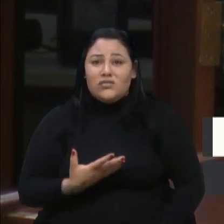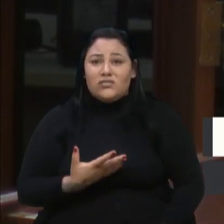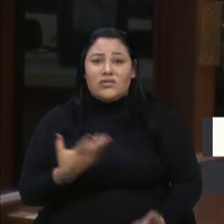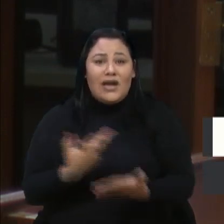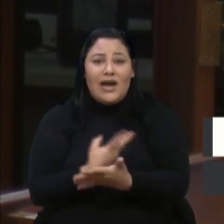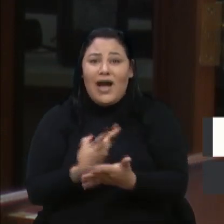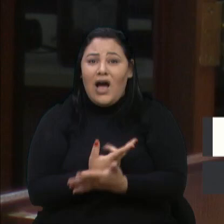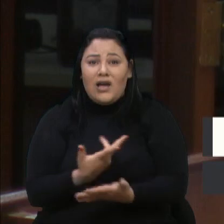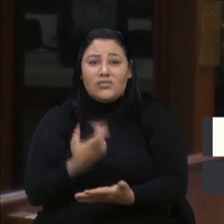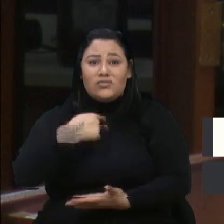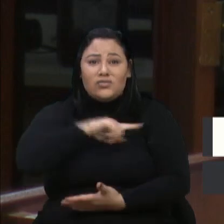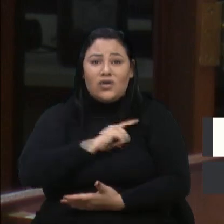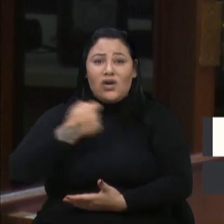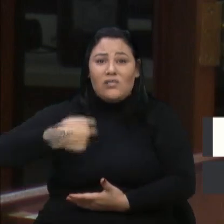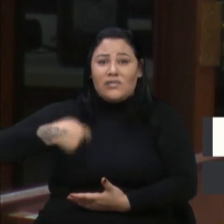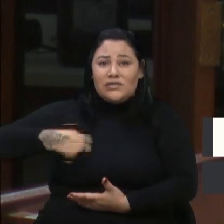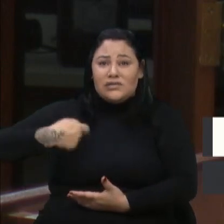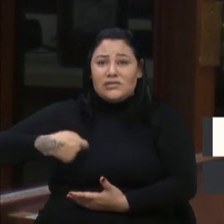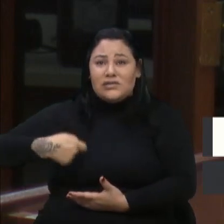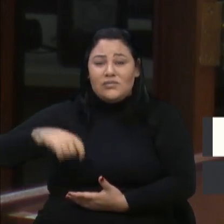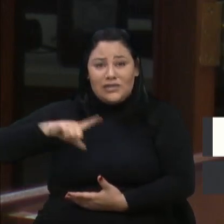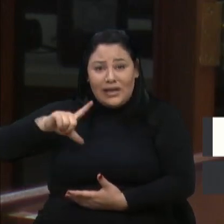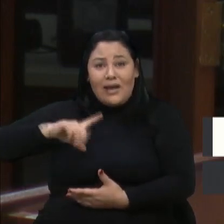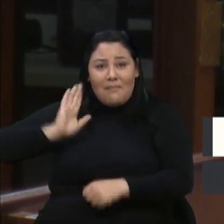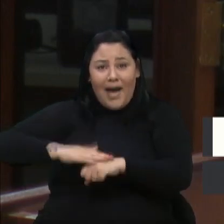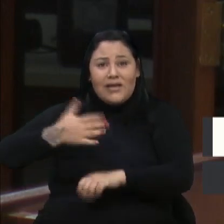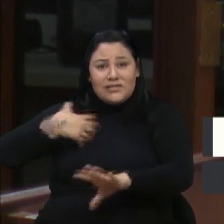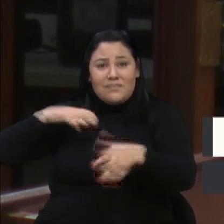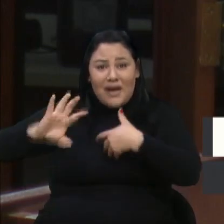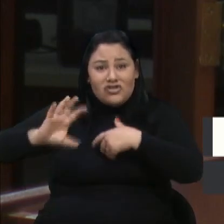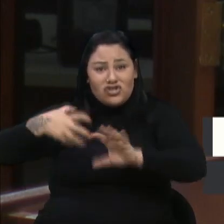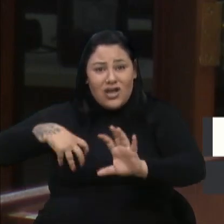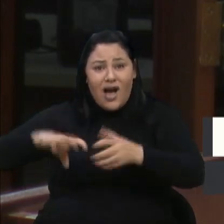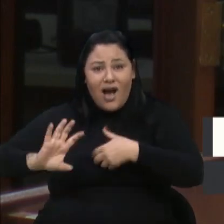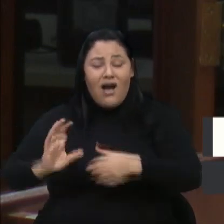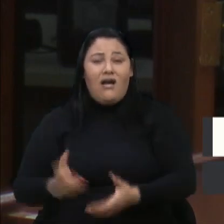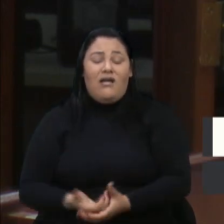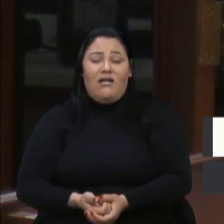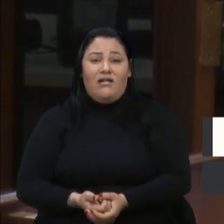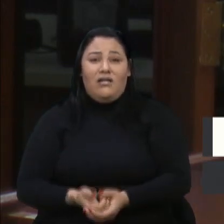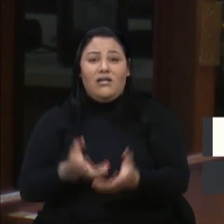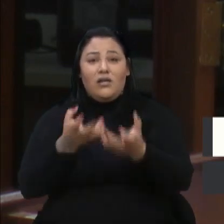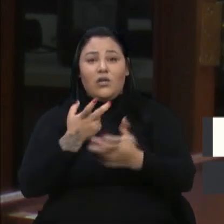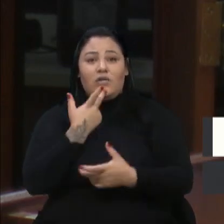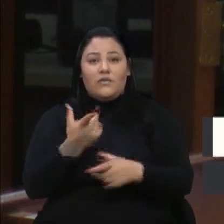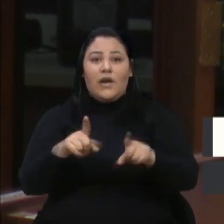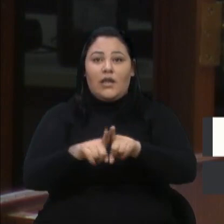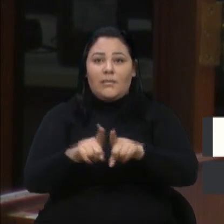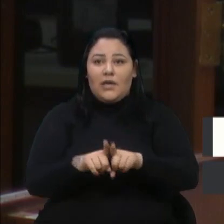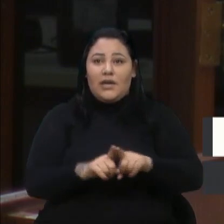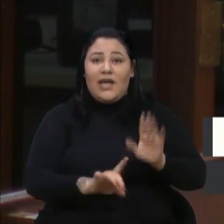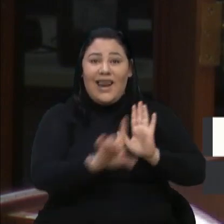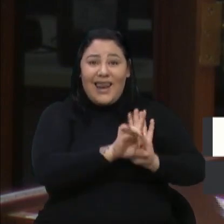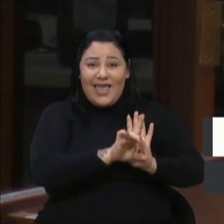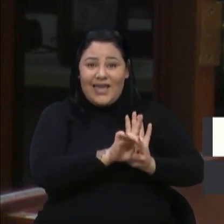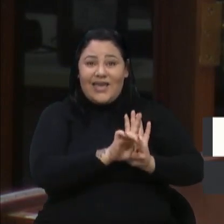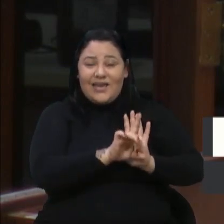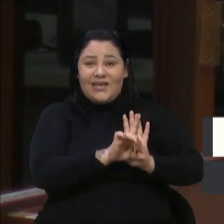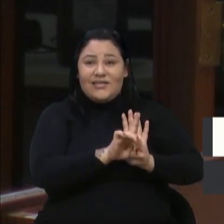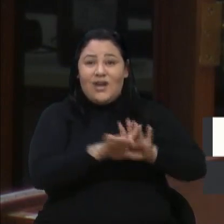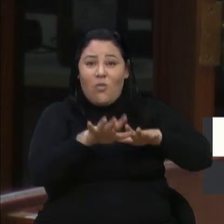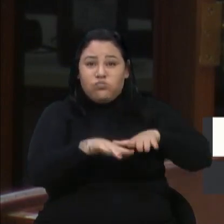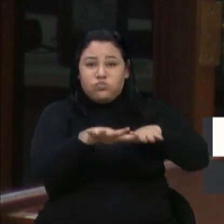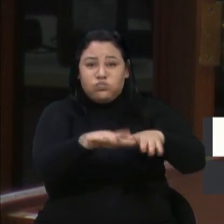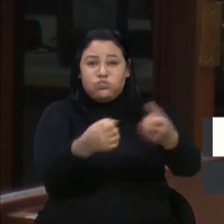A gente precisa se colocar no lugar do outro. E eu quero aqui dizer que o Código de Trânsito ele é muito claro sobre